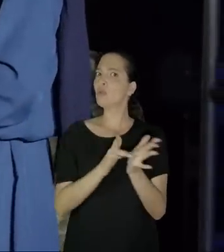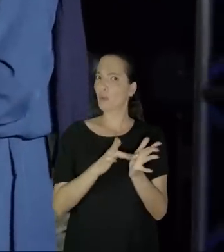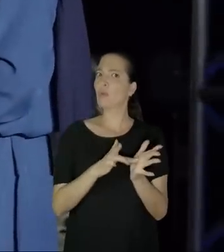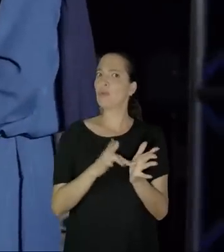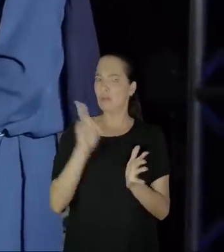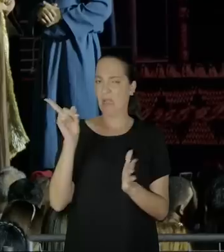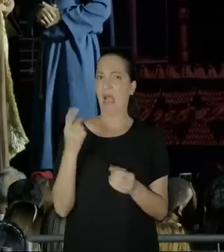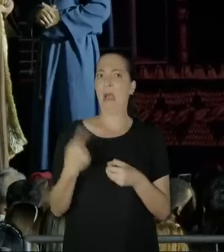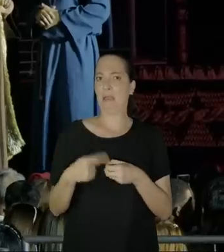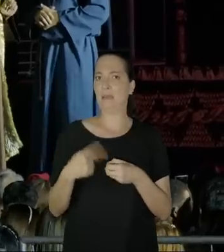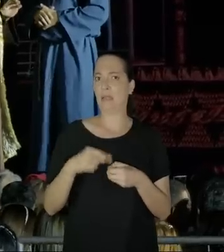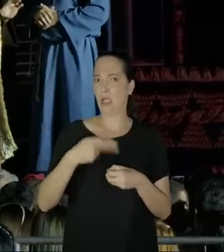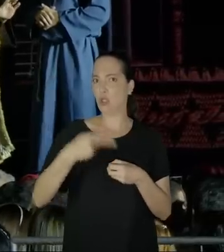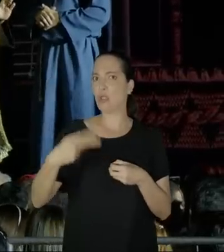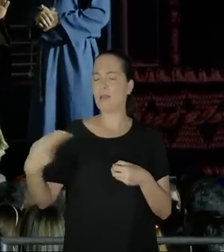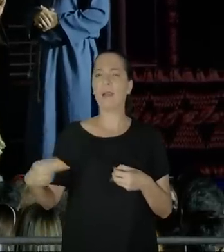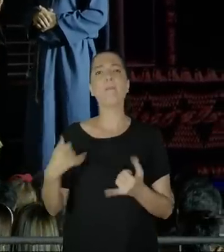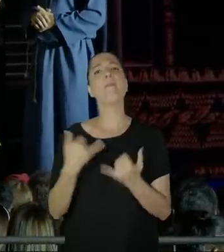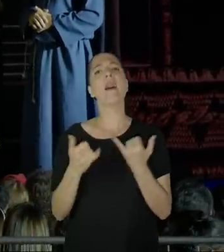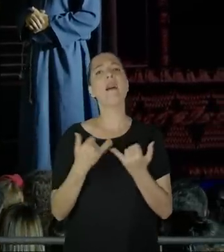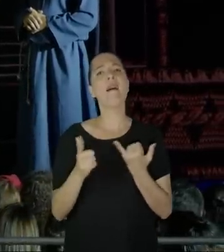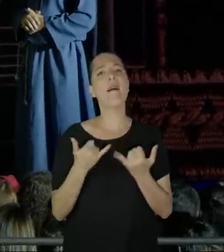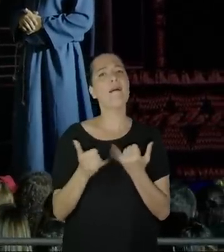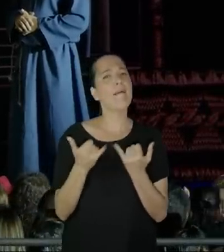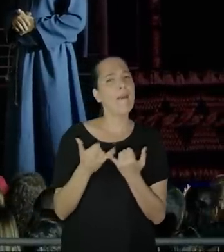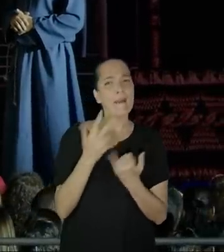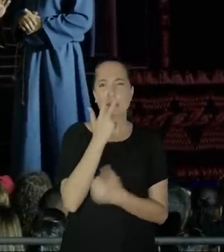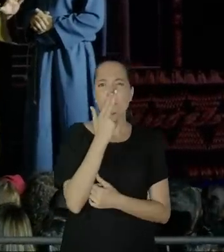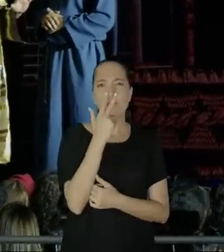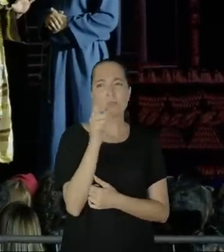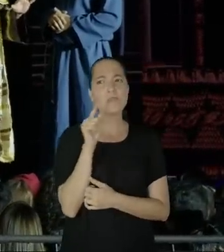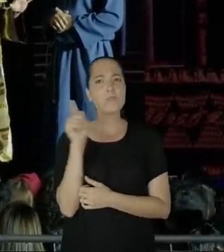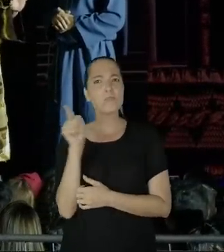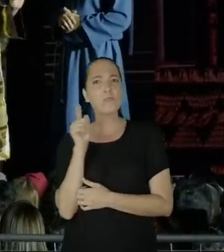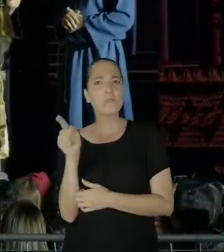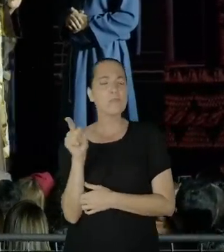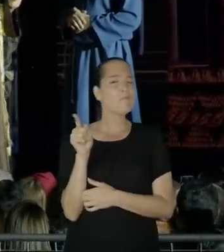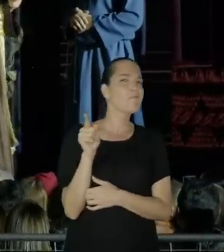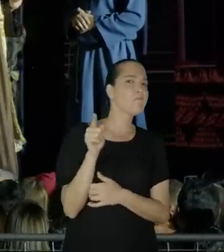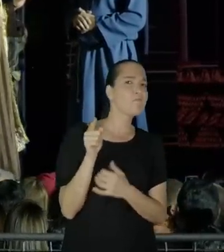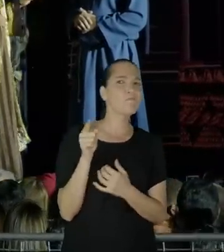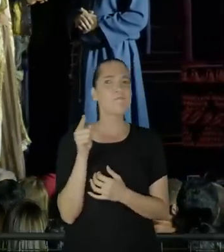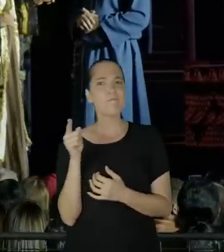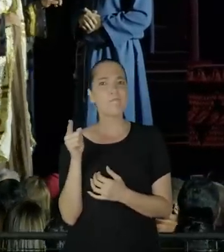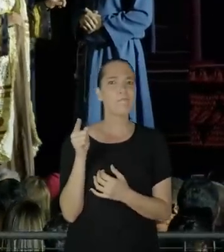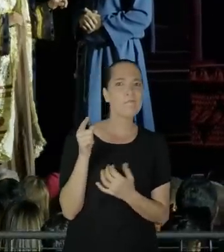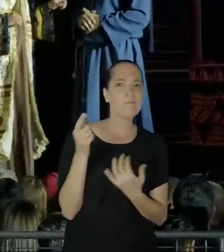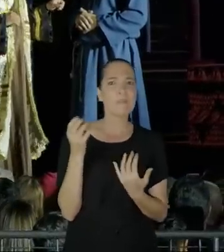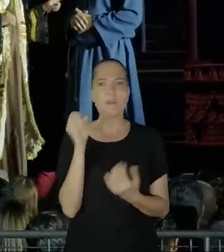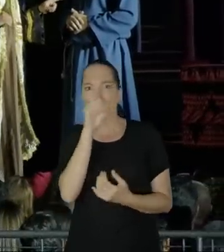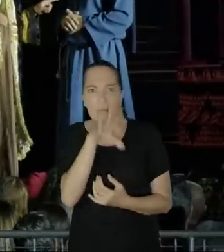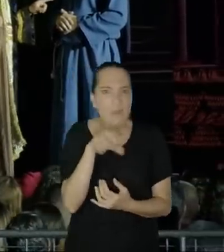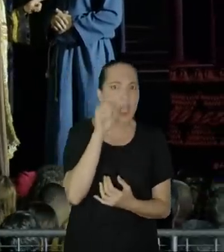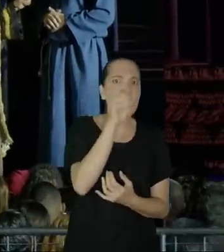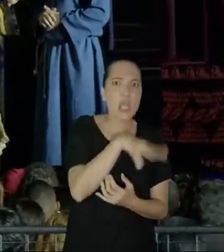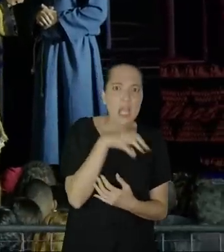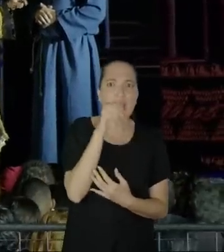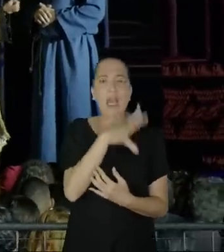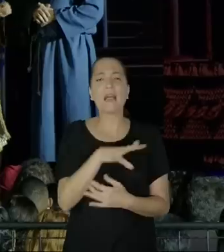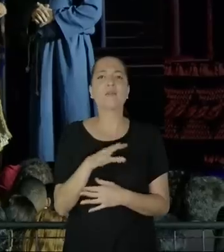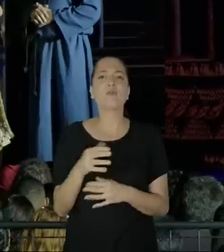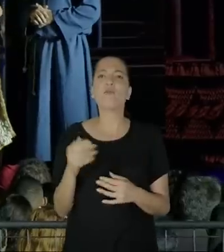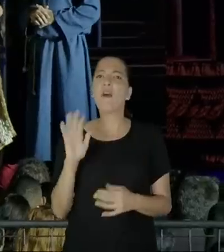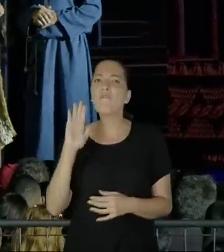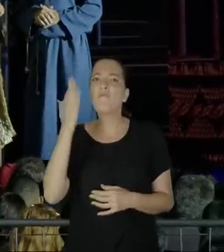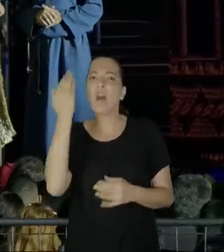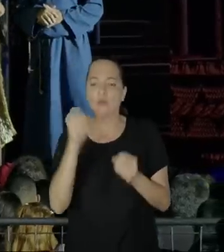Nazaré. Parece-me que ele está indo longe demais com esses falsos milagres e com essas